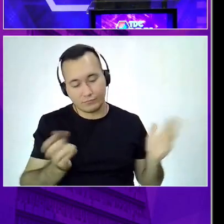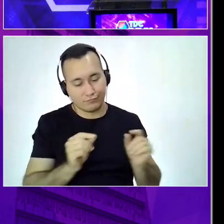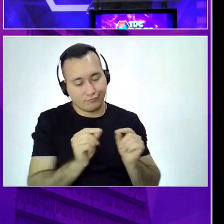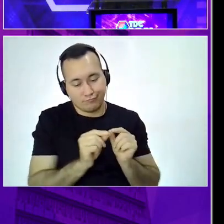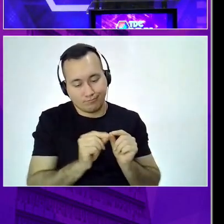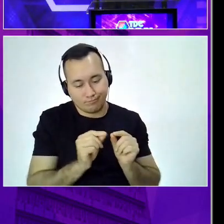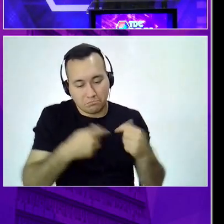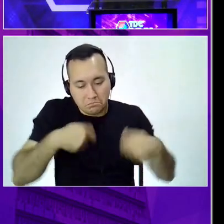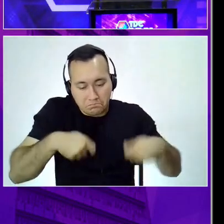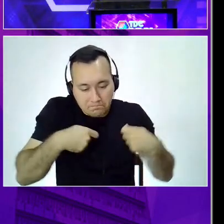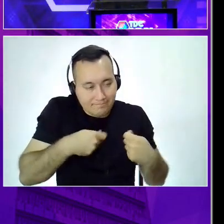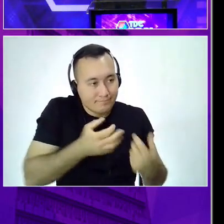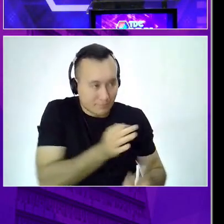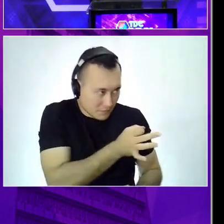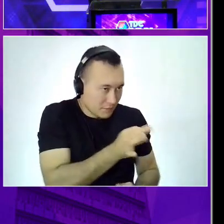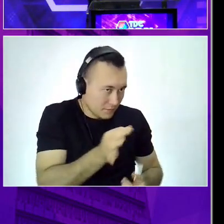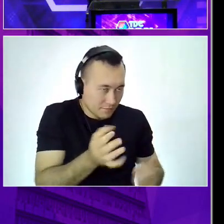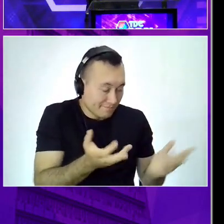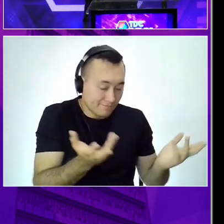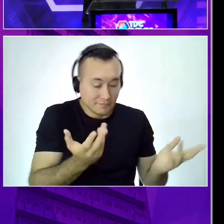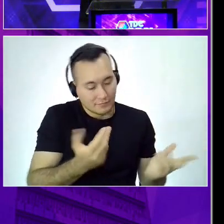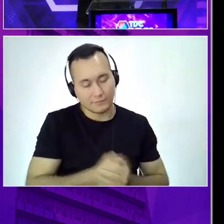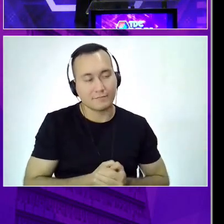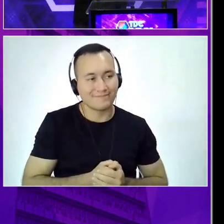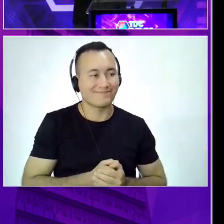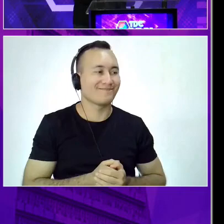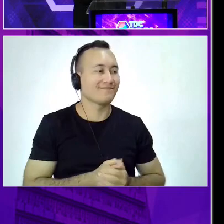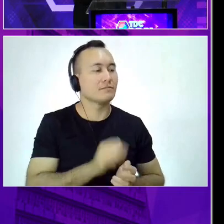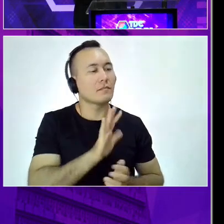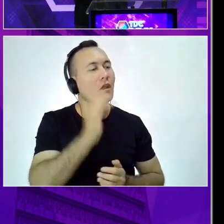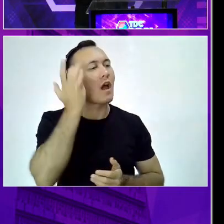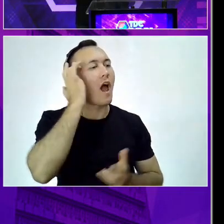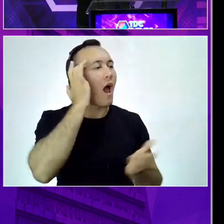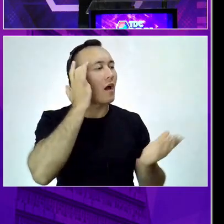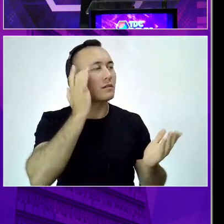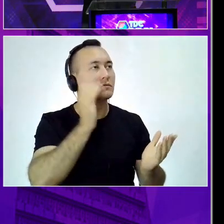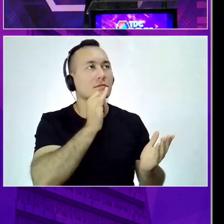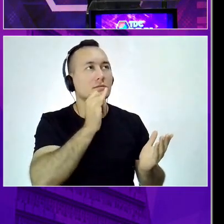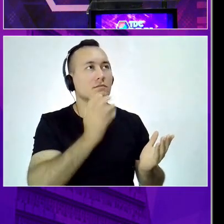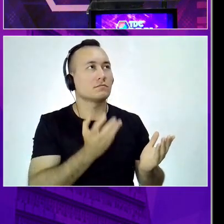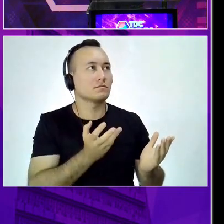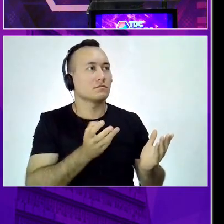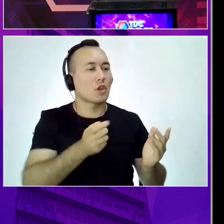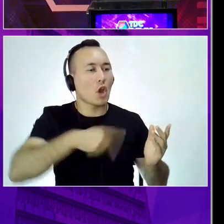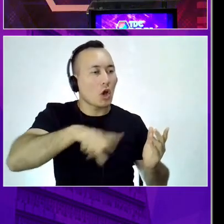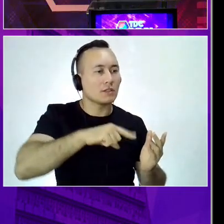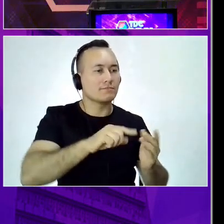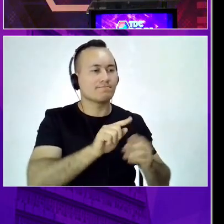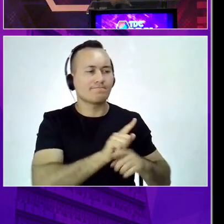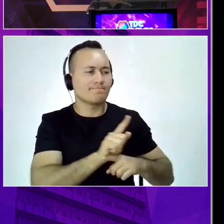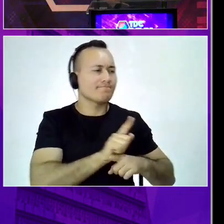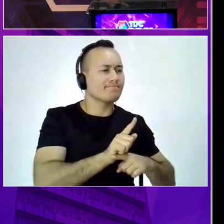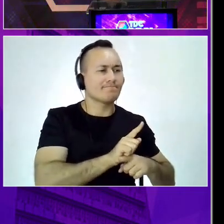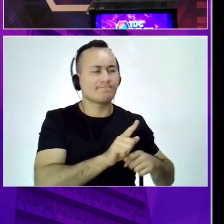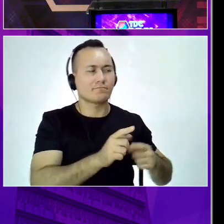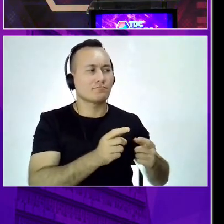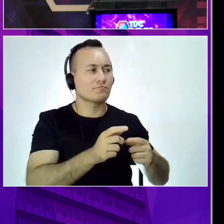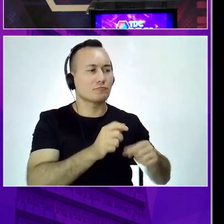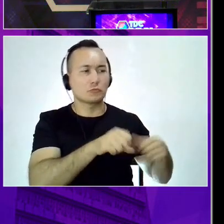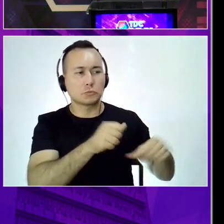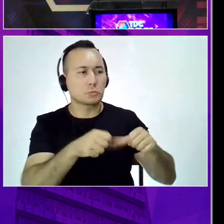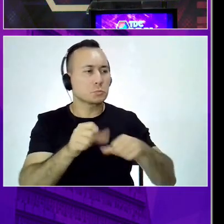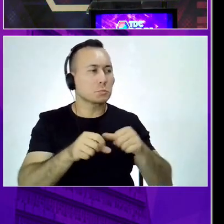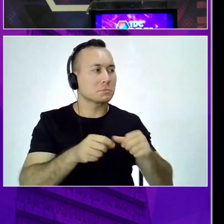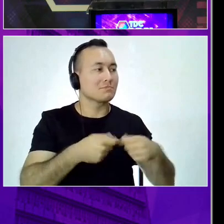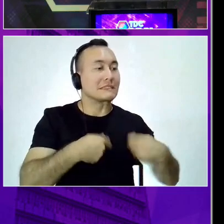a gente pode diminuir aqui para criar um MVP? E se a gente diminuir qual o débito técnico